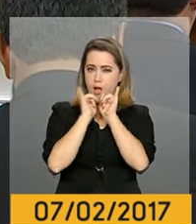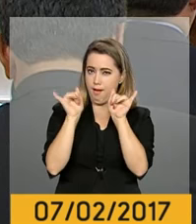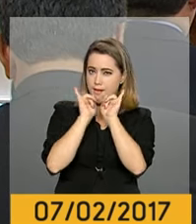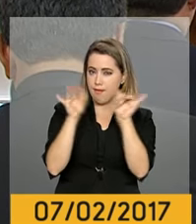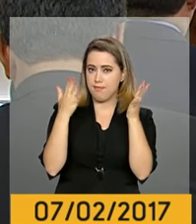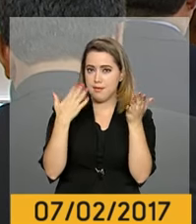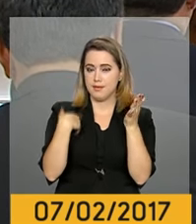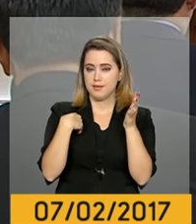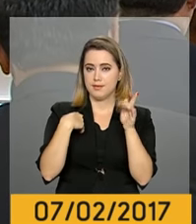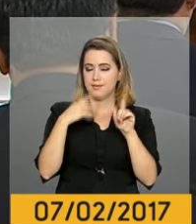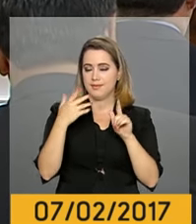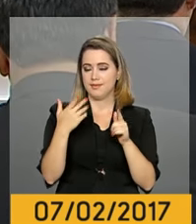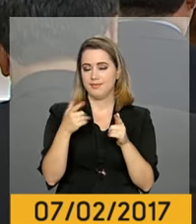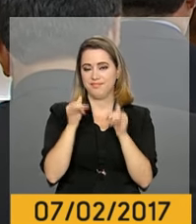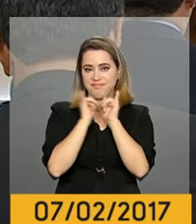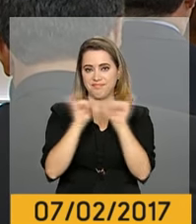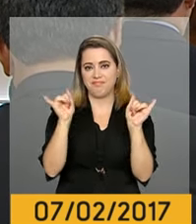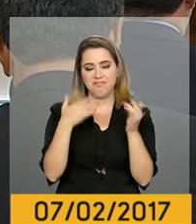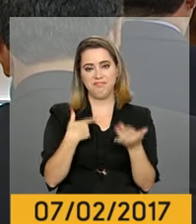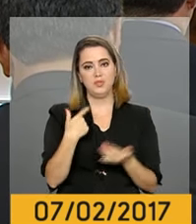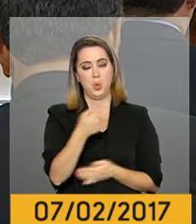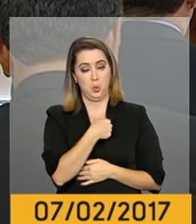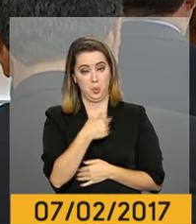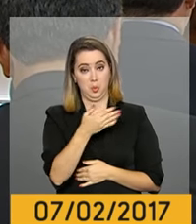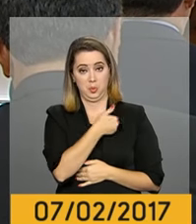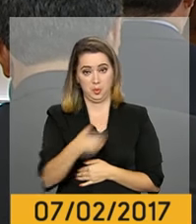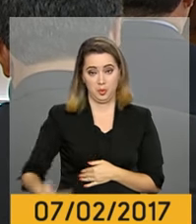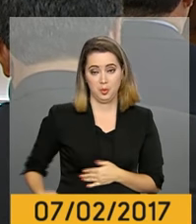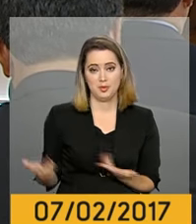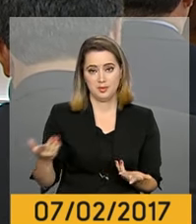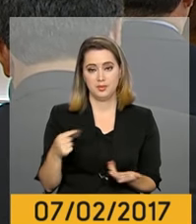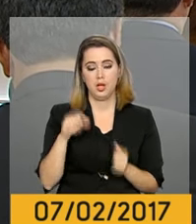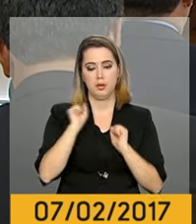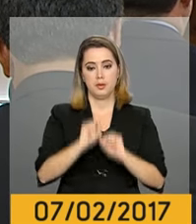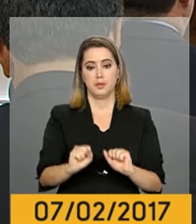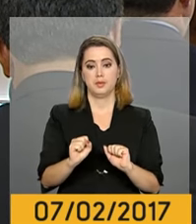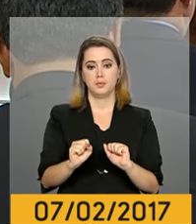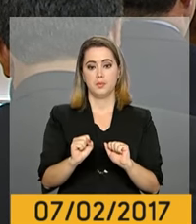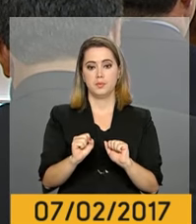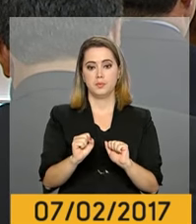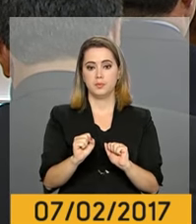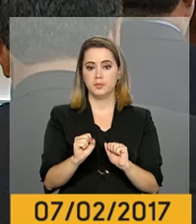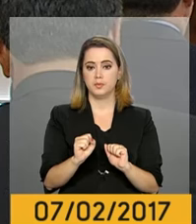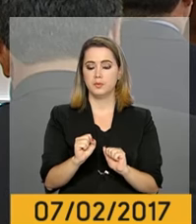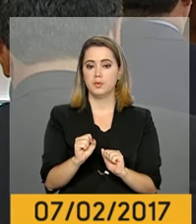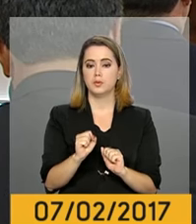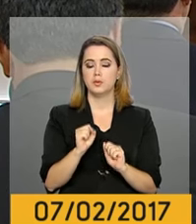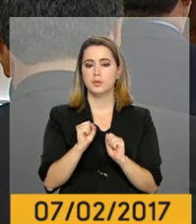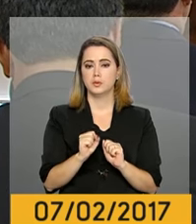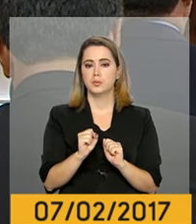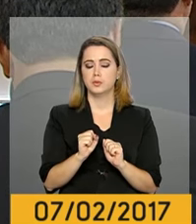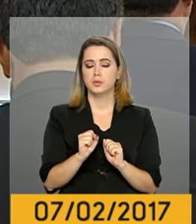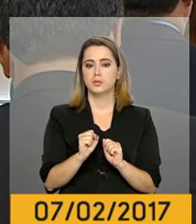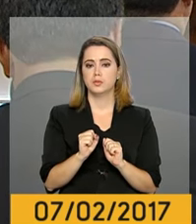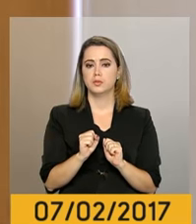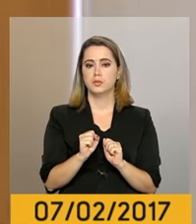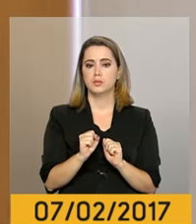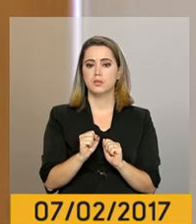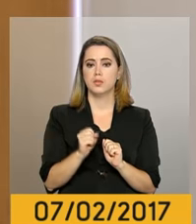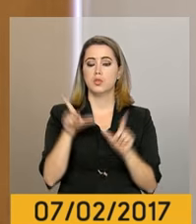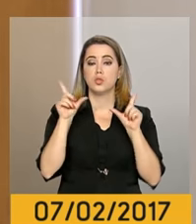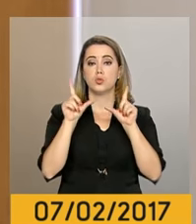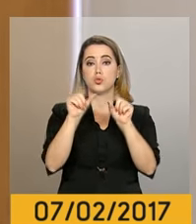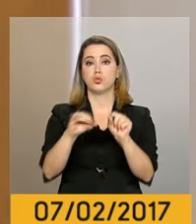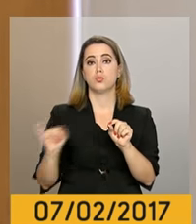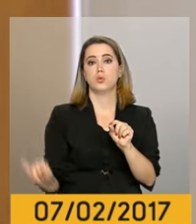aqui, governador, porque aproveitar. Mas permitiu, não é, exatamente que nós pudéssemos começar a